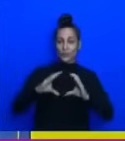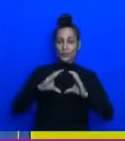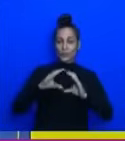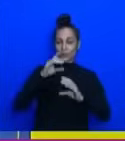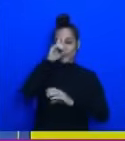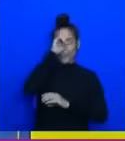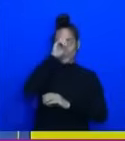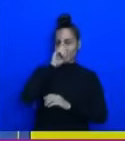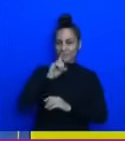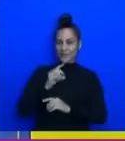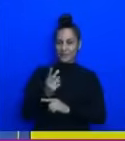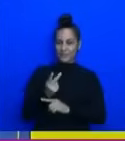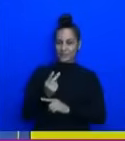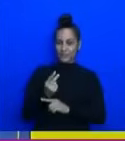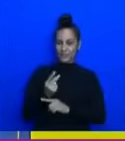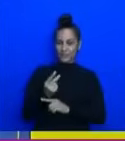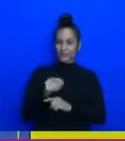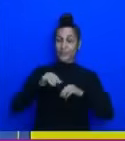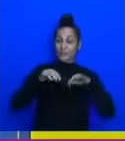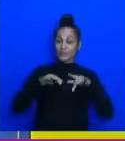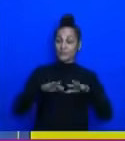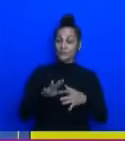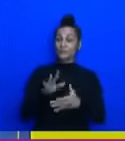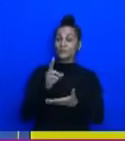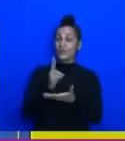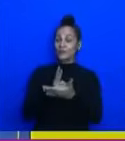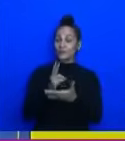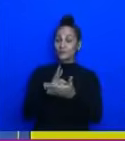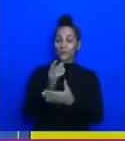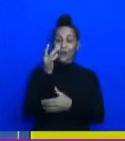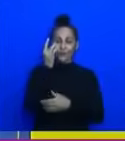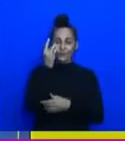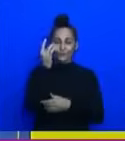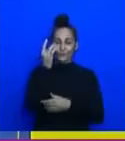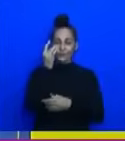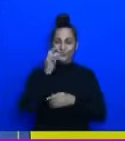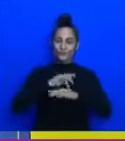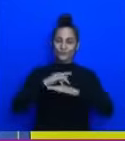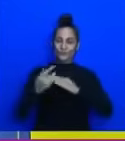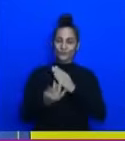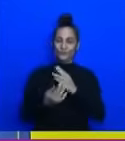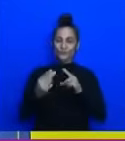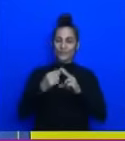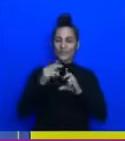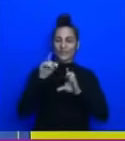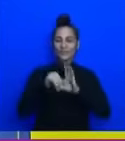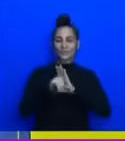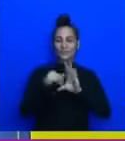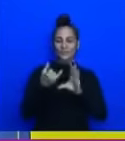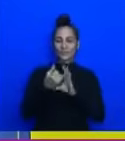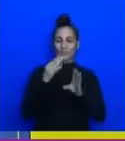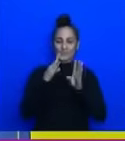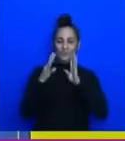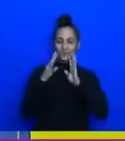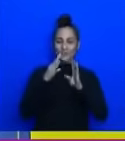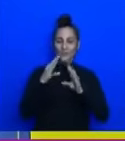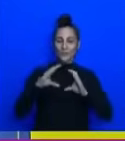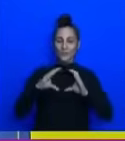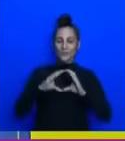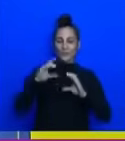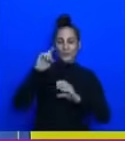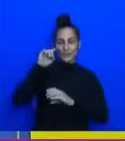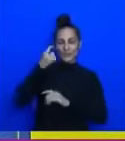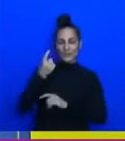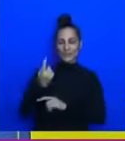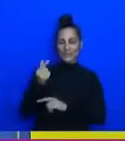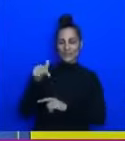12. Amarela 12. A nossa transmissão ao vivo pelos perfis da Caixa e da Rede TV no YouTube e no Facebook. Bola